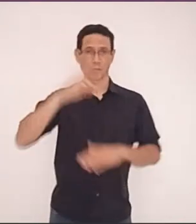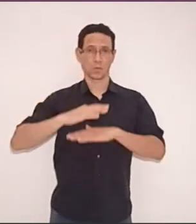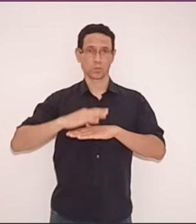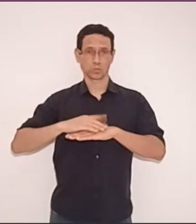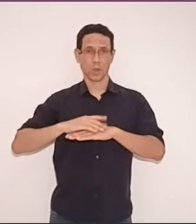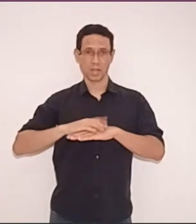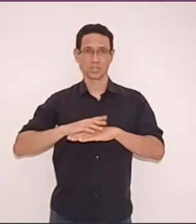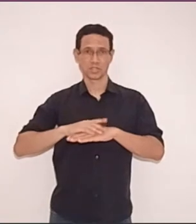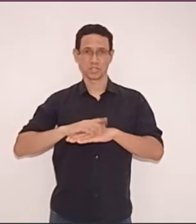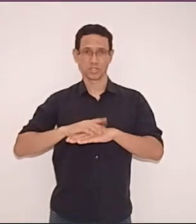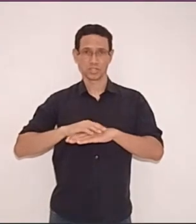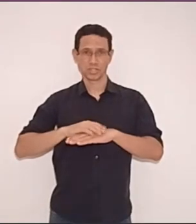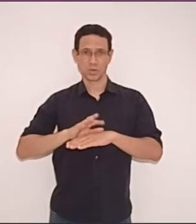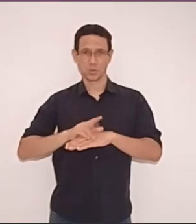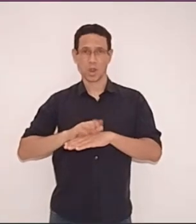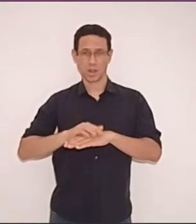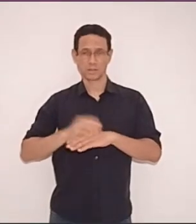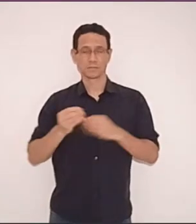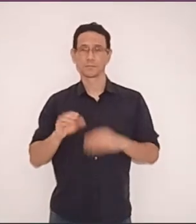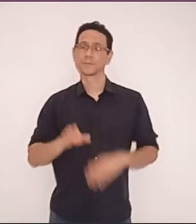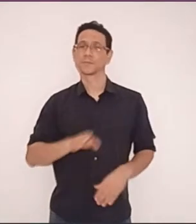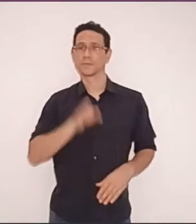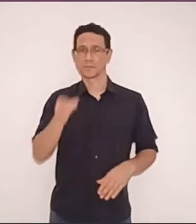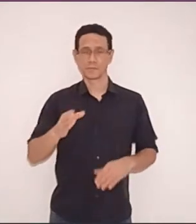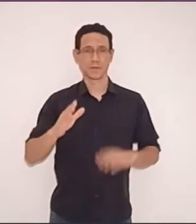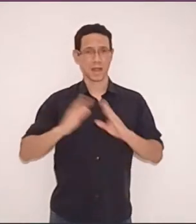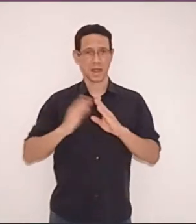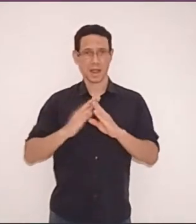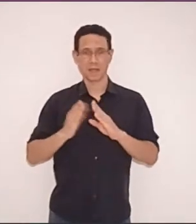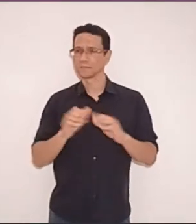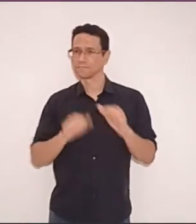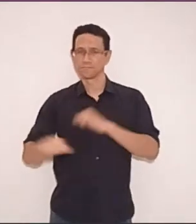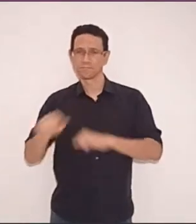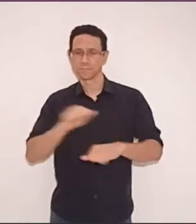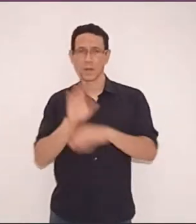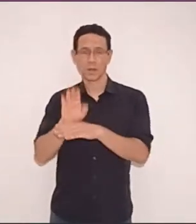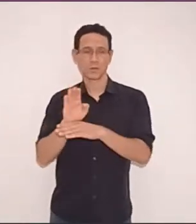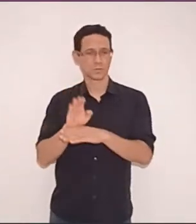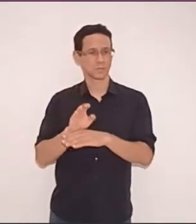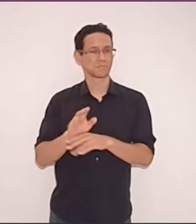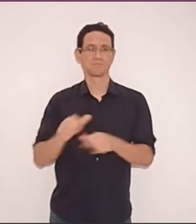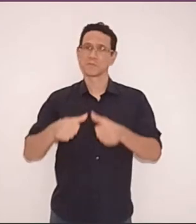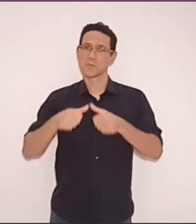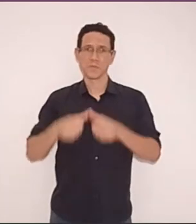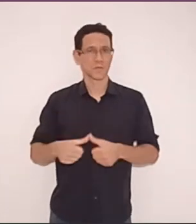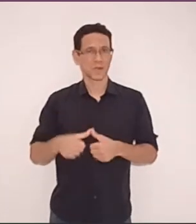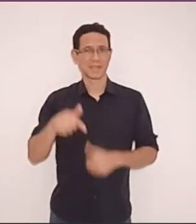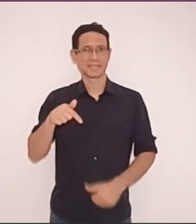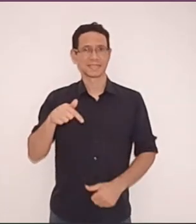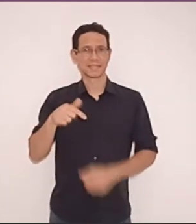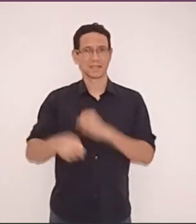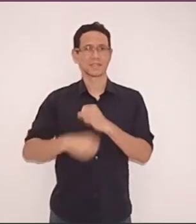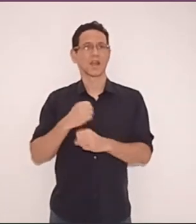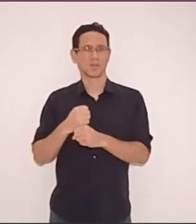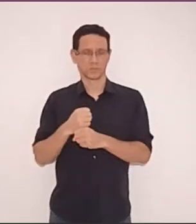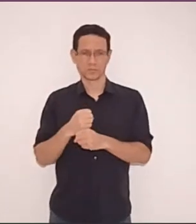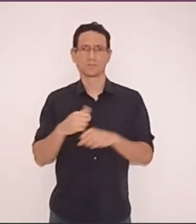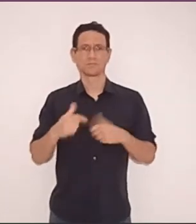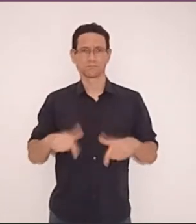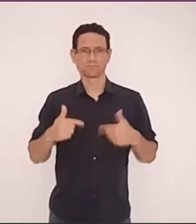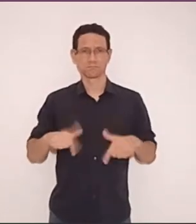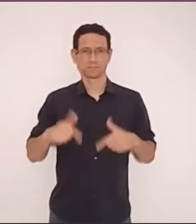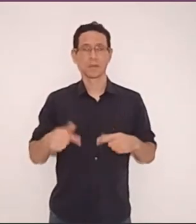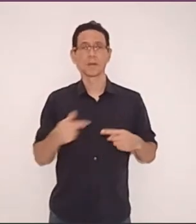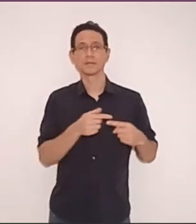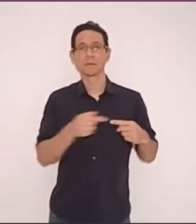dela para fazer algumas atividades ali eu fui e permanecer nessa profissão durante sete anos naquela primeira semana era